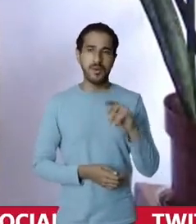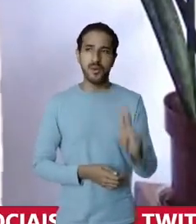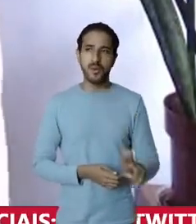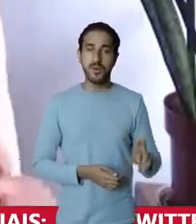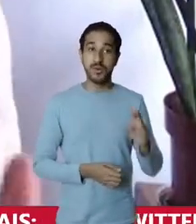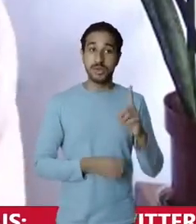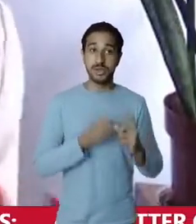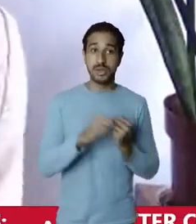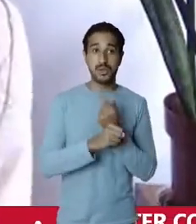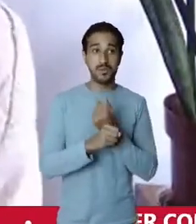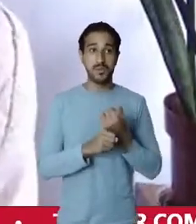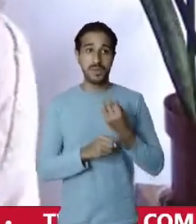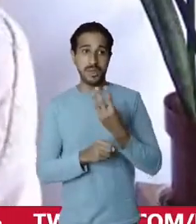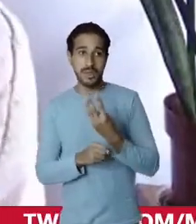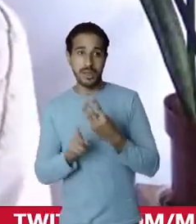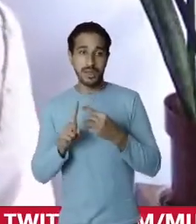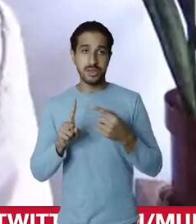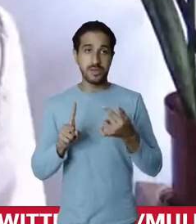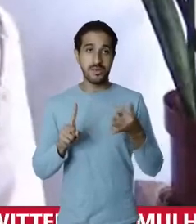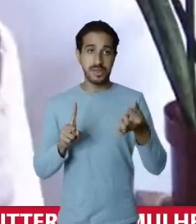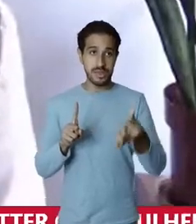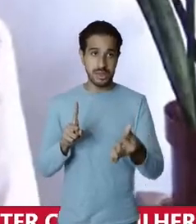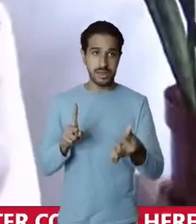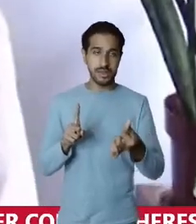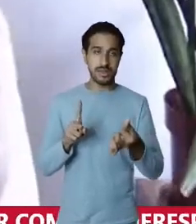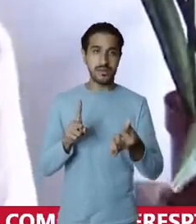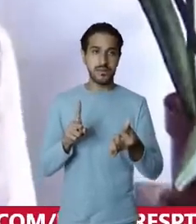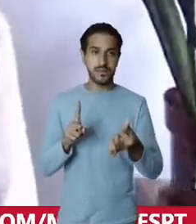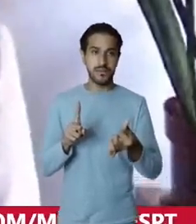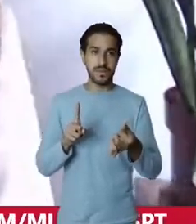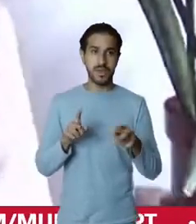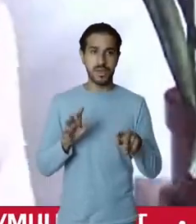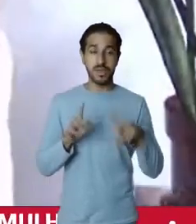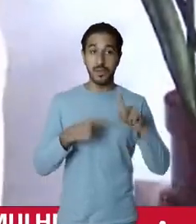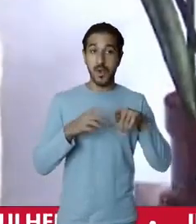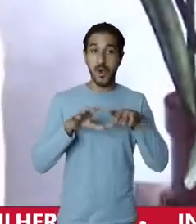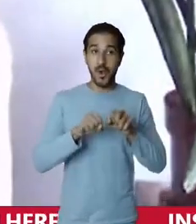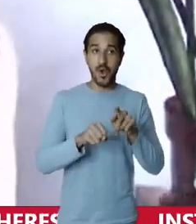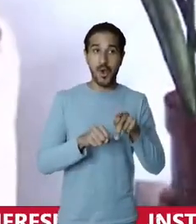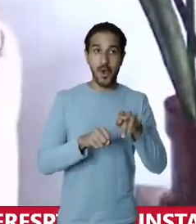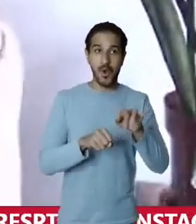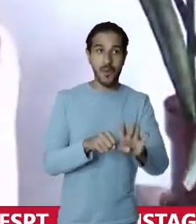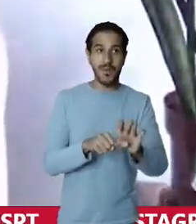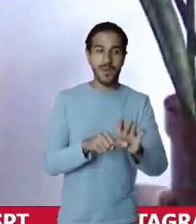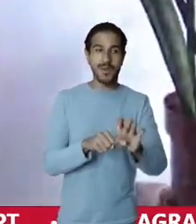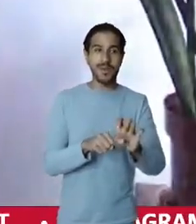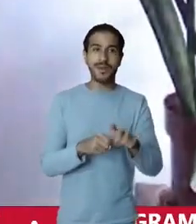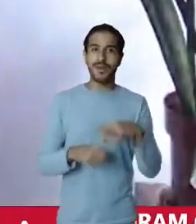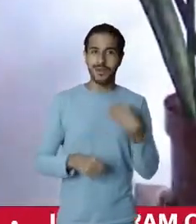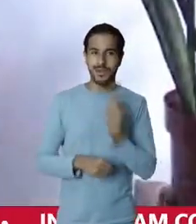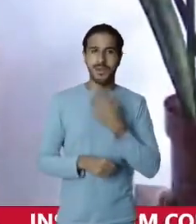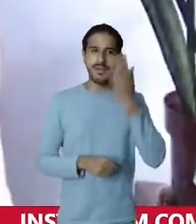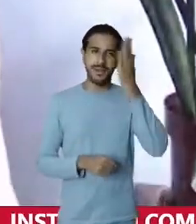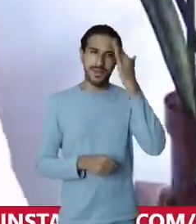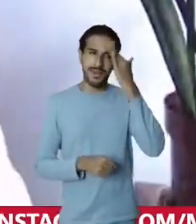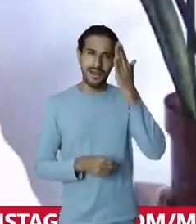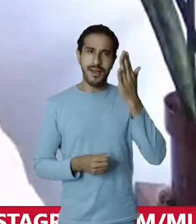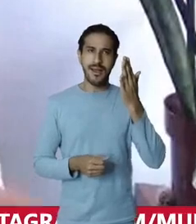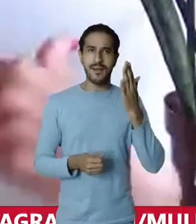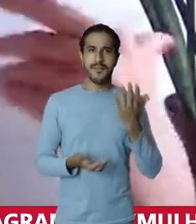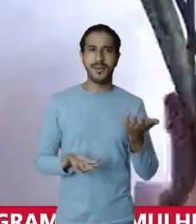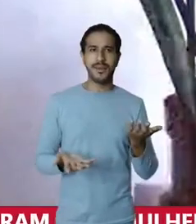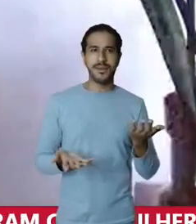anos de 2003 a 2016, do golpe. E a gente sabe